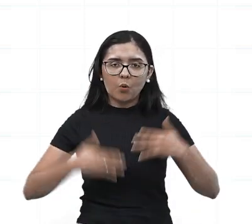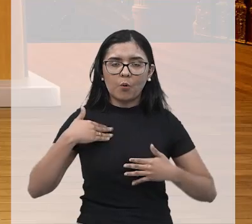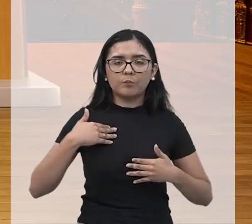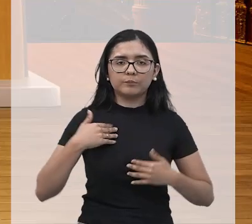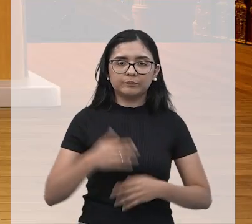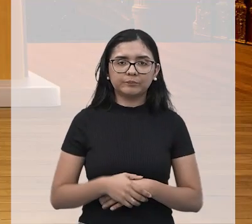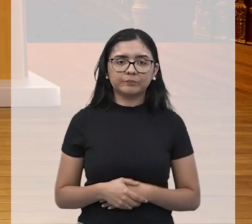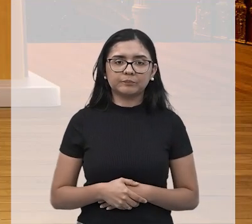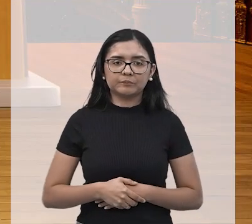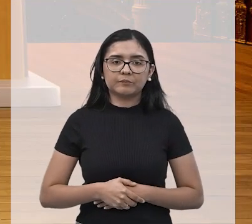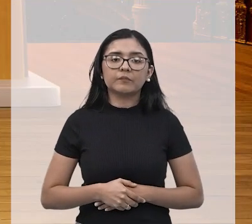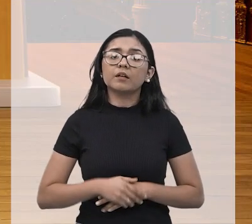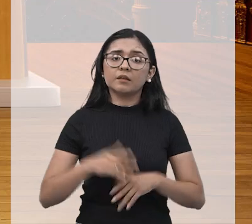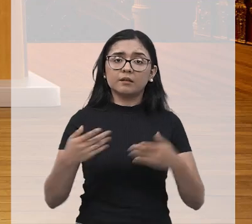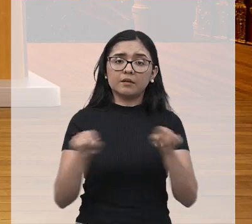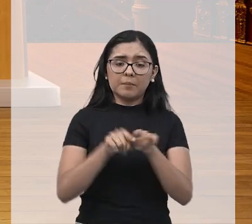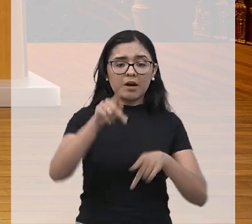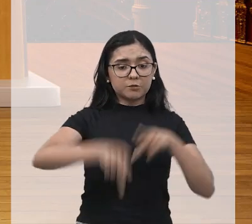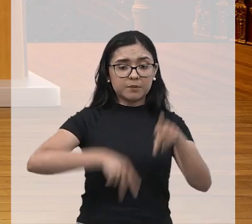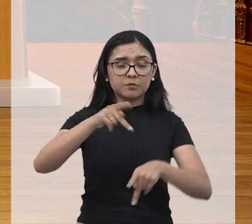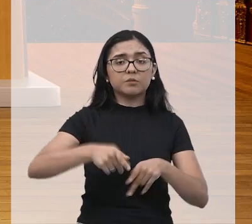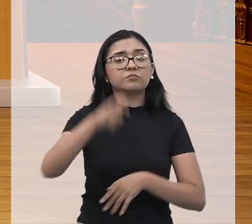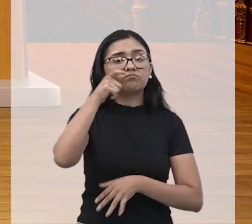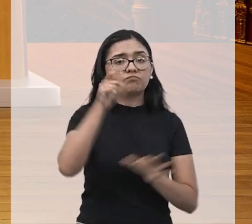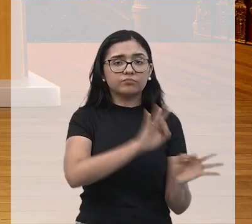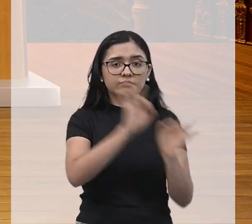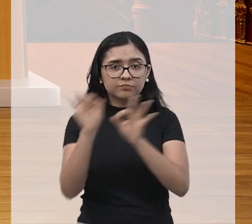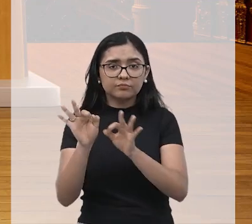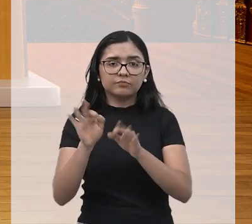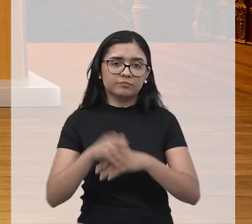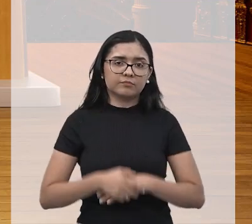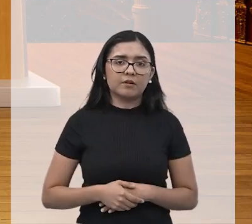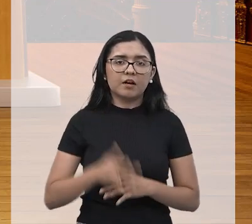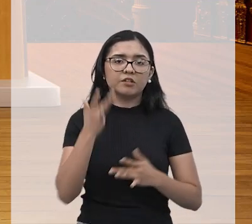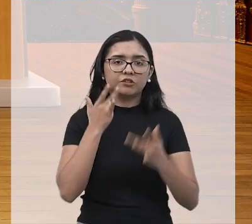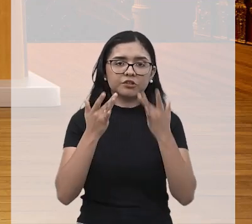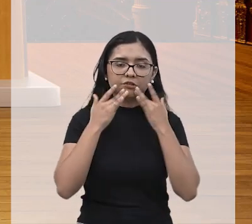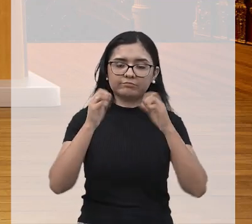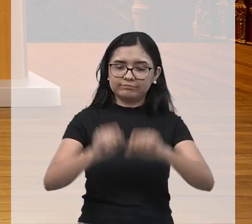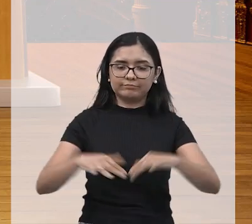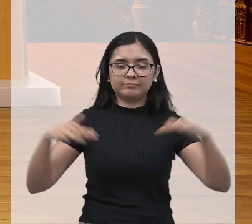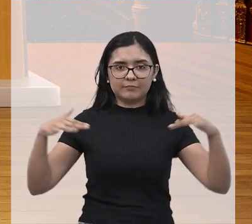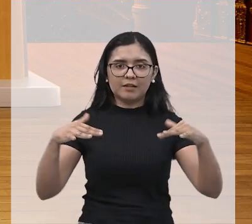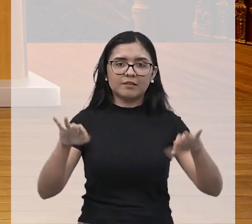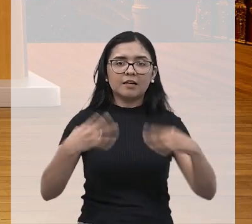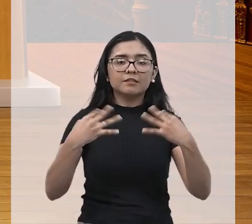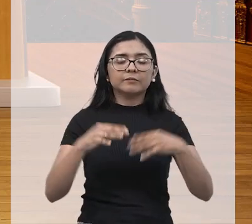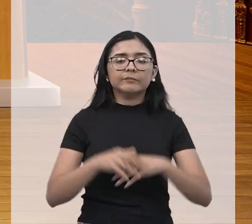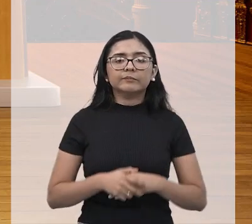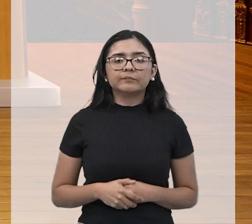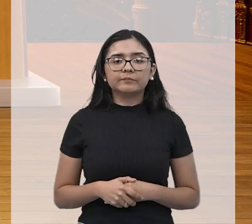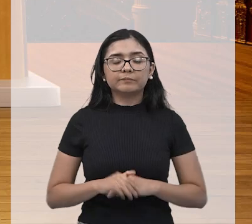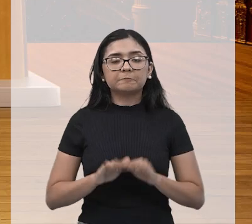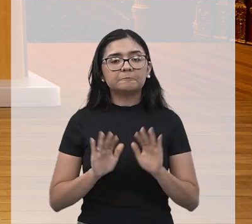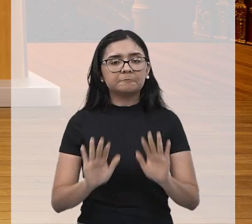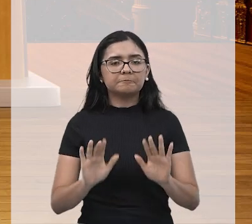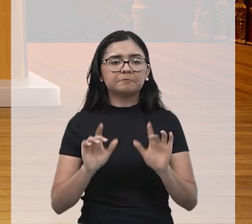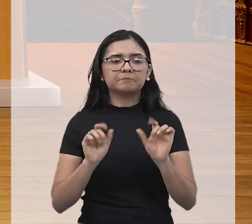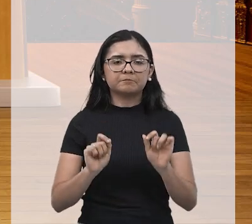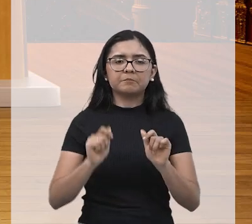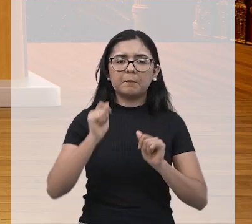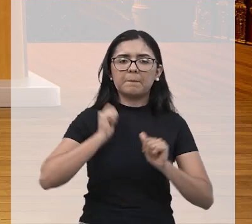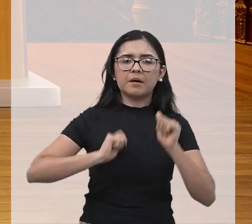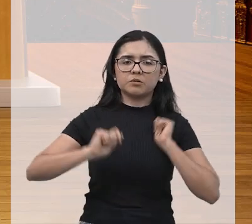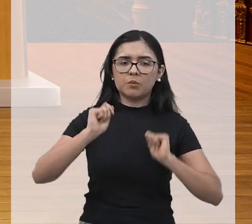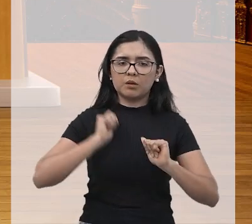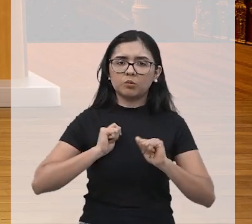expressão. E o público, que é quem assiste, né, toda essa expressão artística. Mas para o ator estar aqui